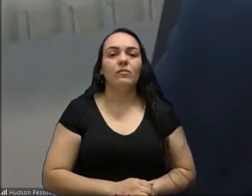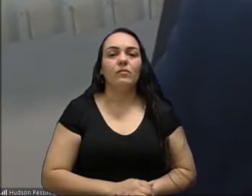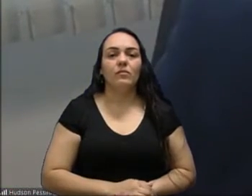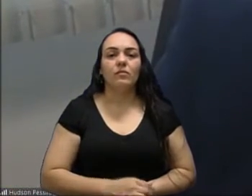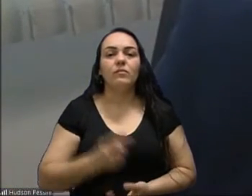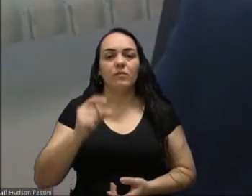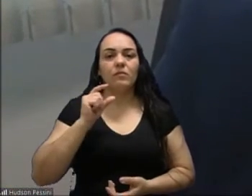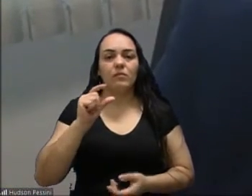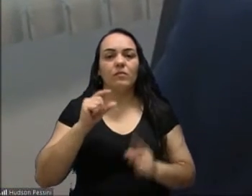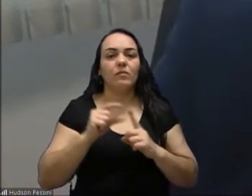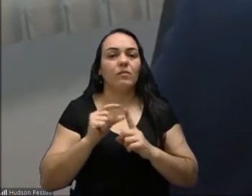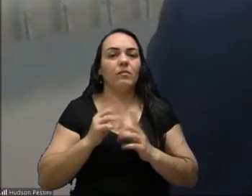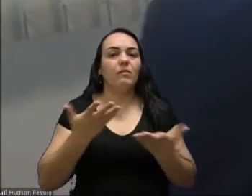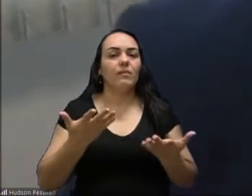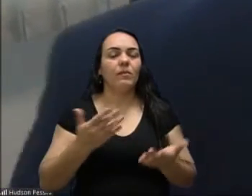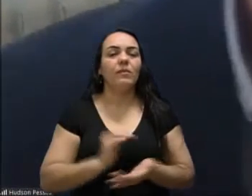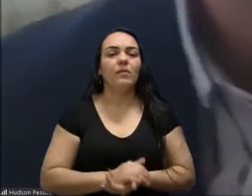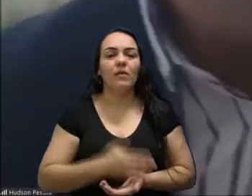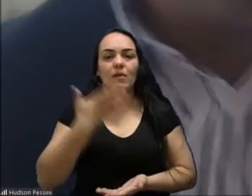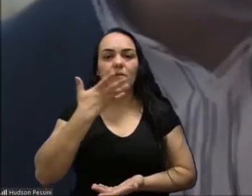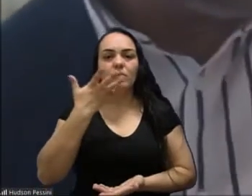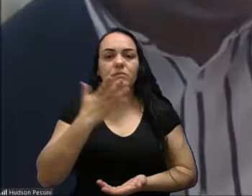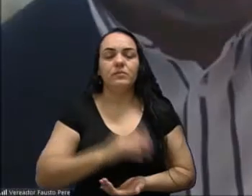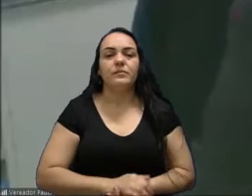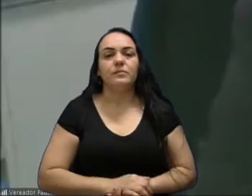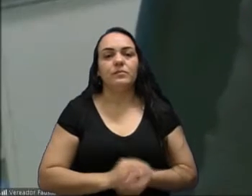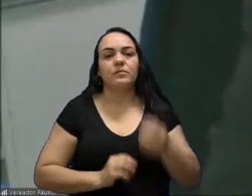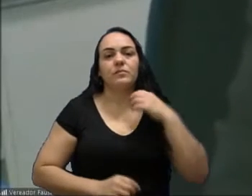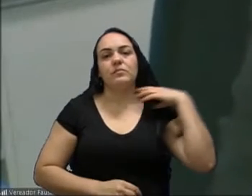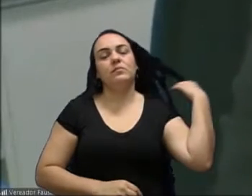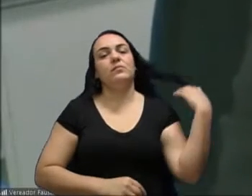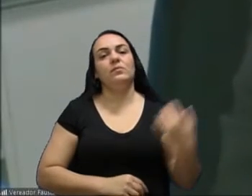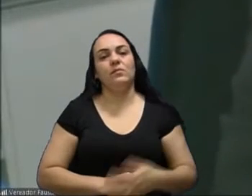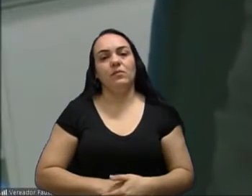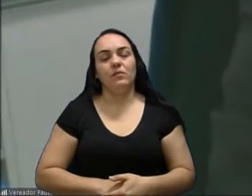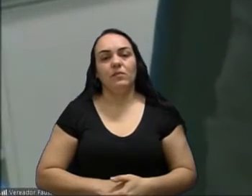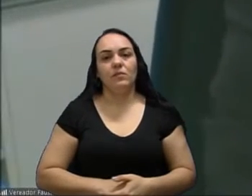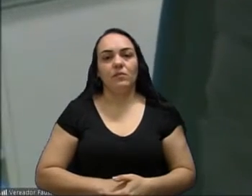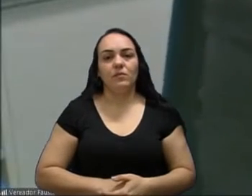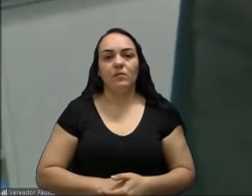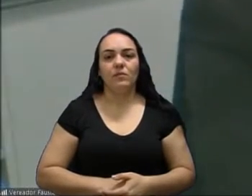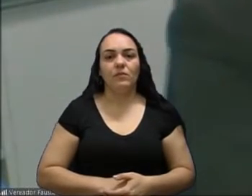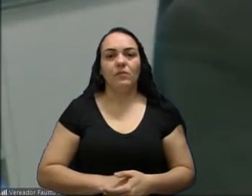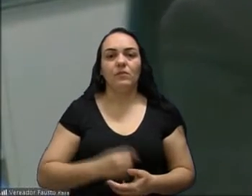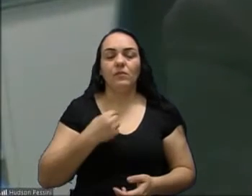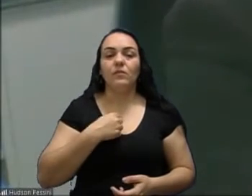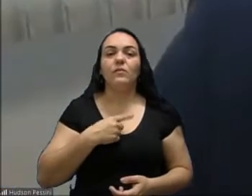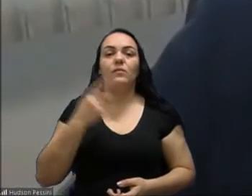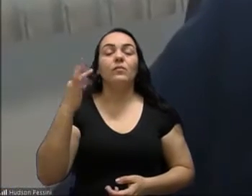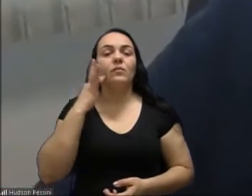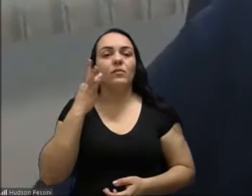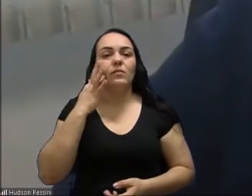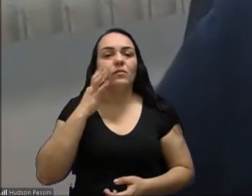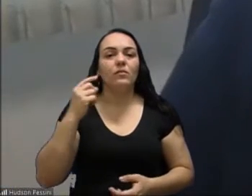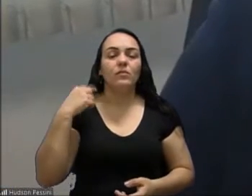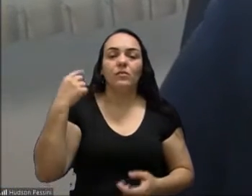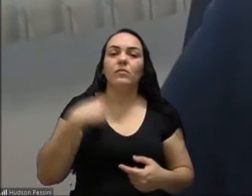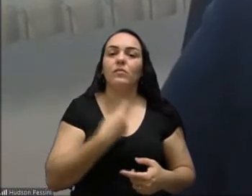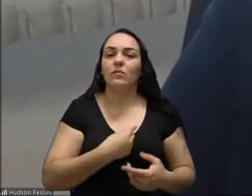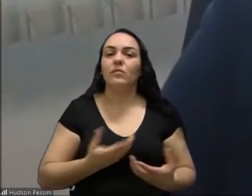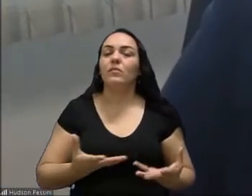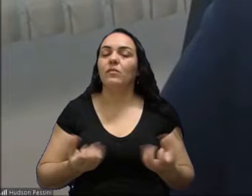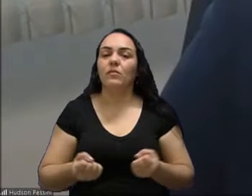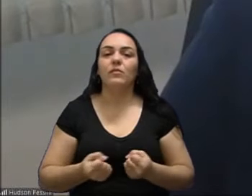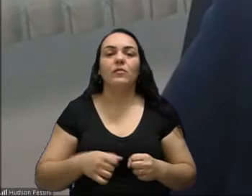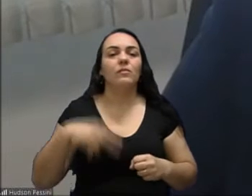sim tá bom é o presidente a gente sabe aqui demais vereadores